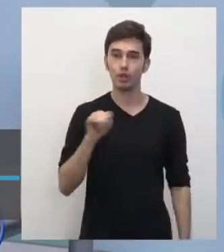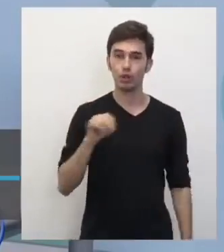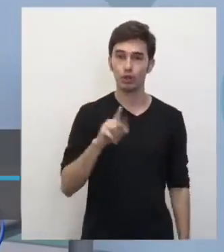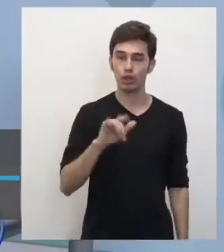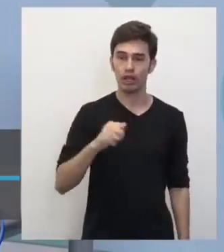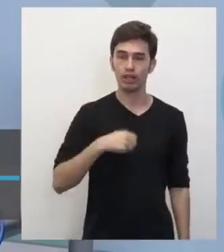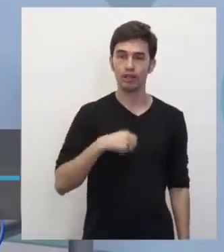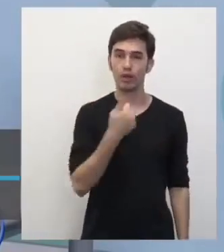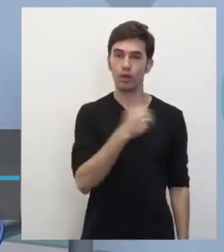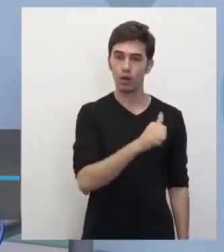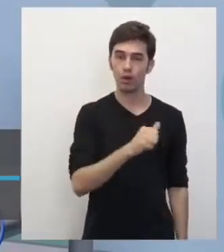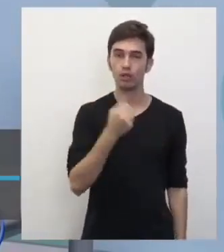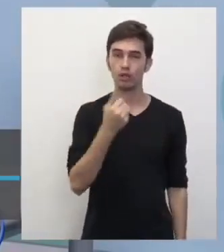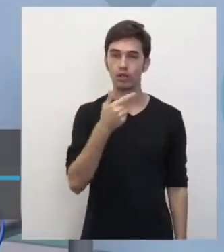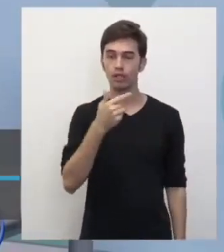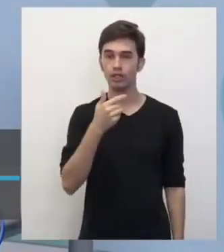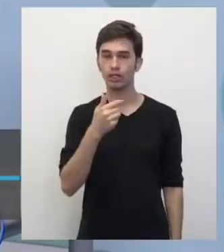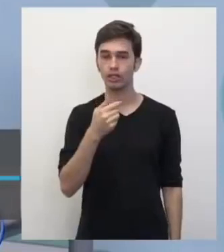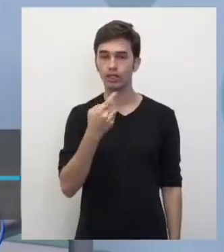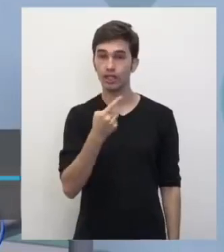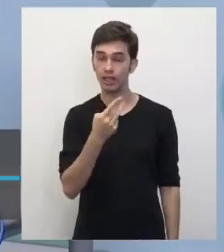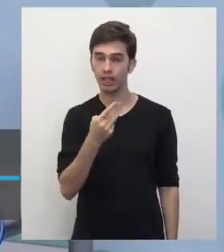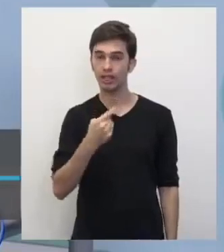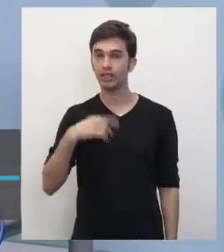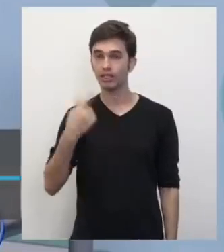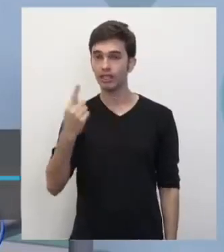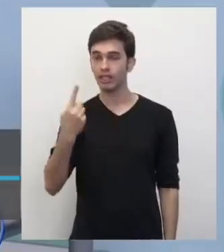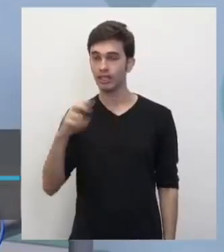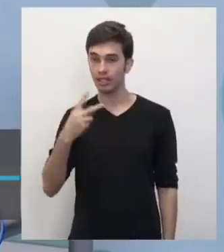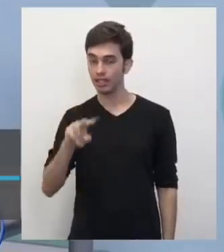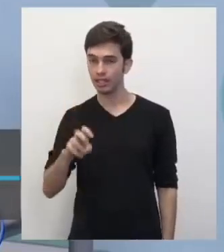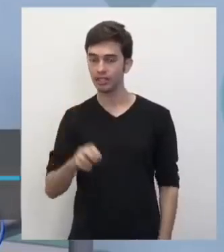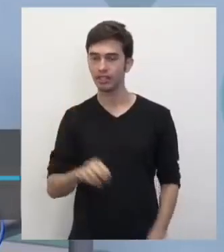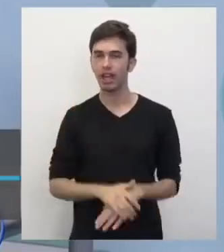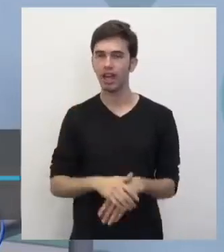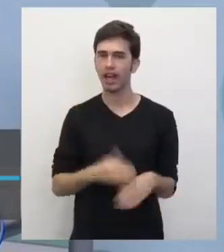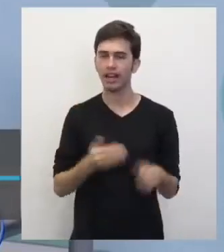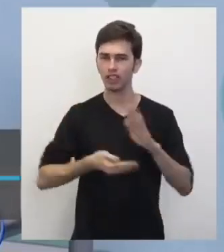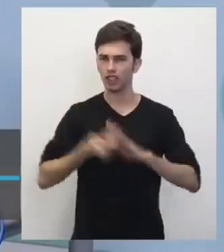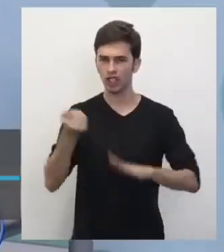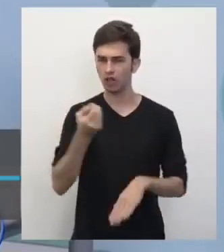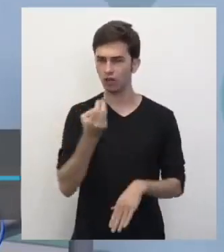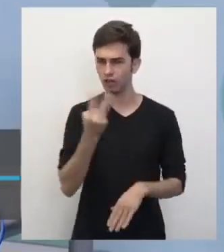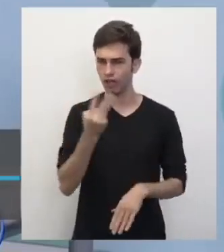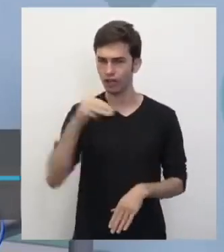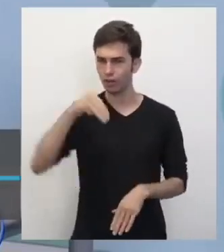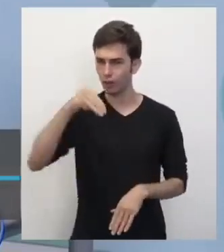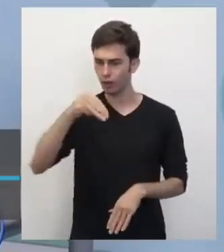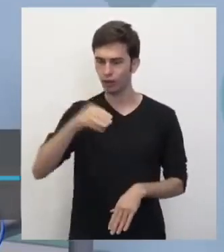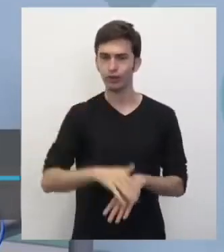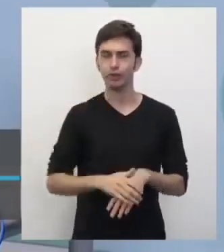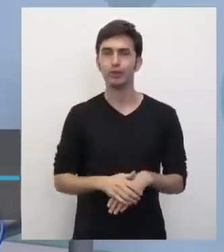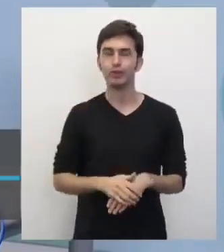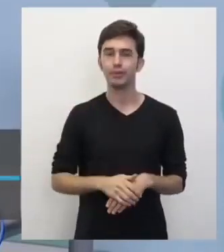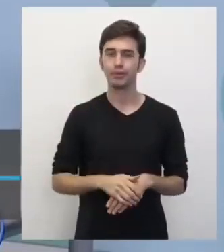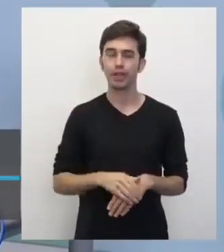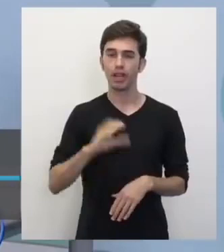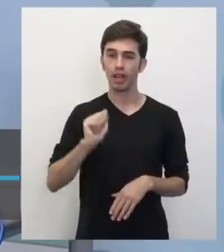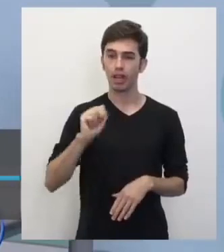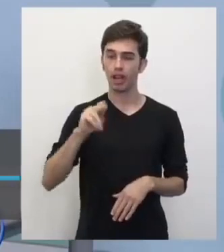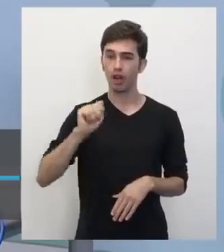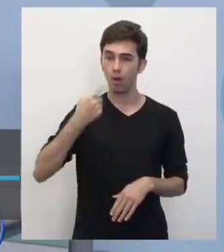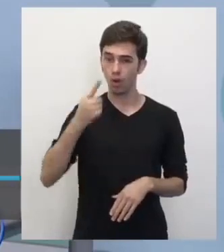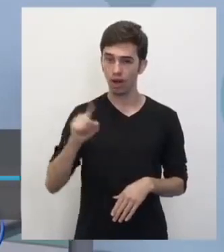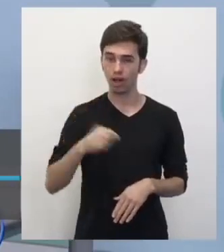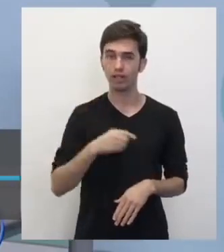11, 13, 15, pessoal arredondando, tá ok? Desconsiderando aí os 3 minutinhos, tá? Cauã